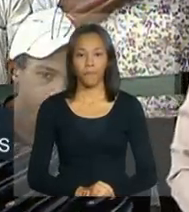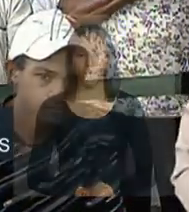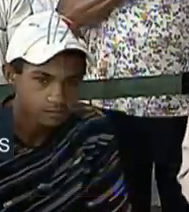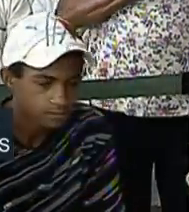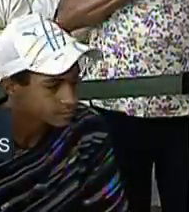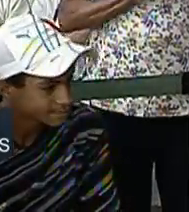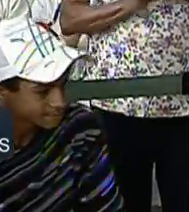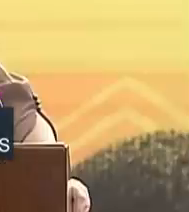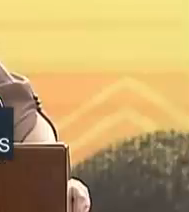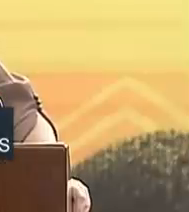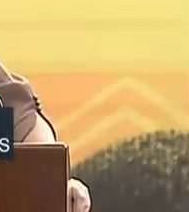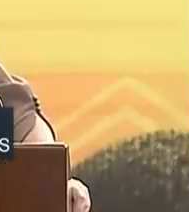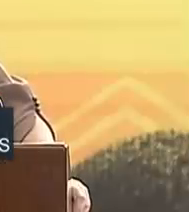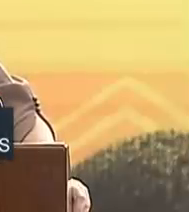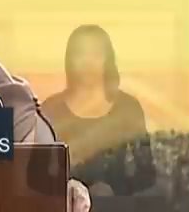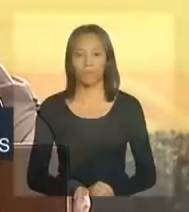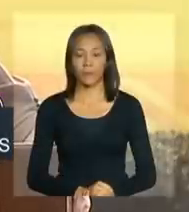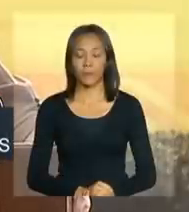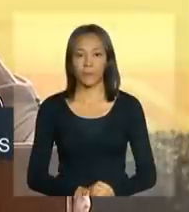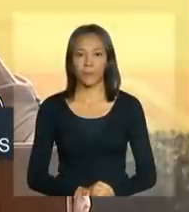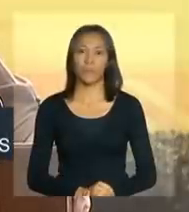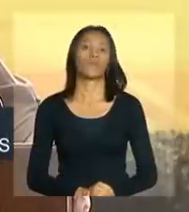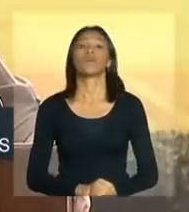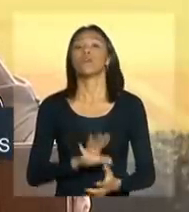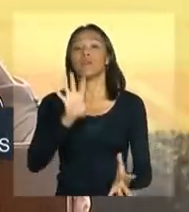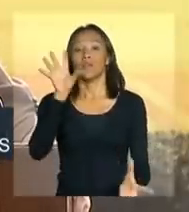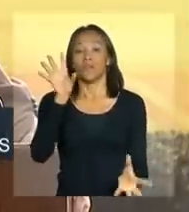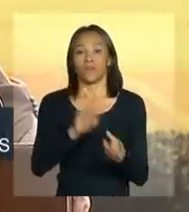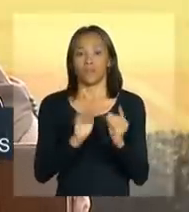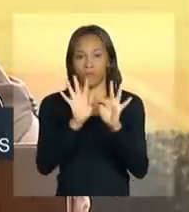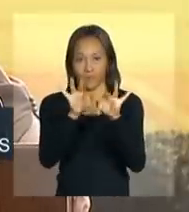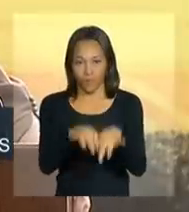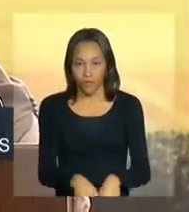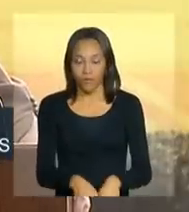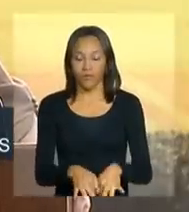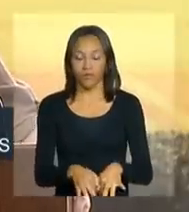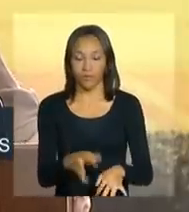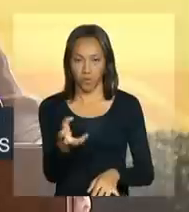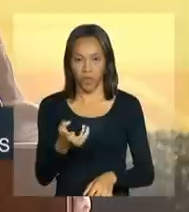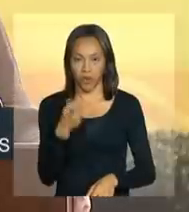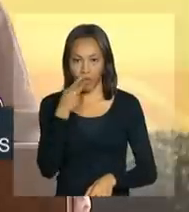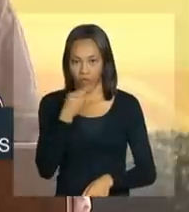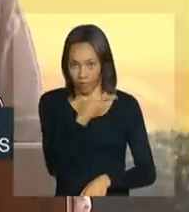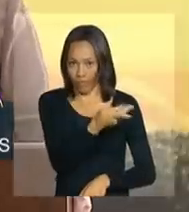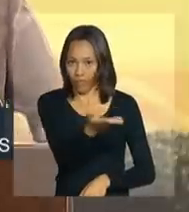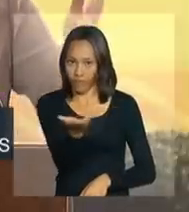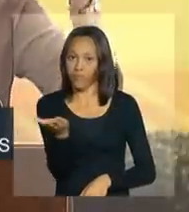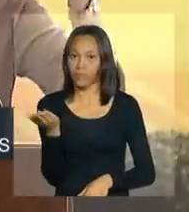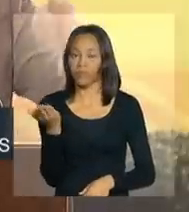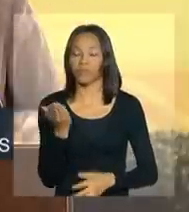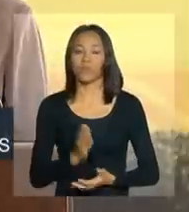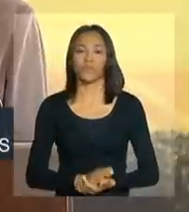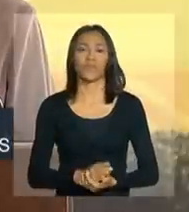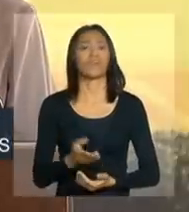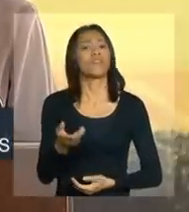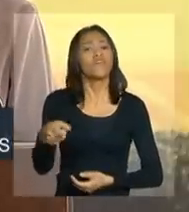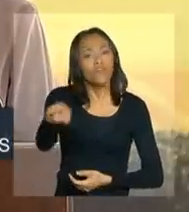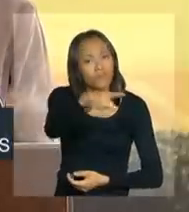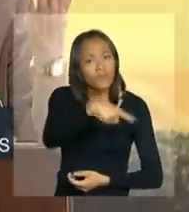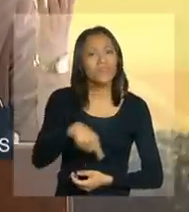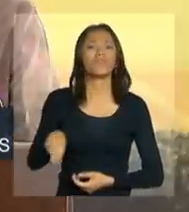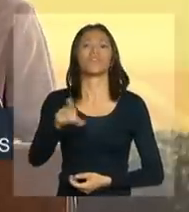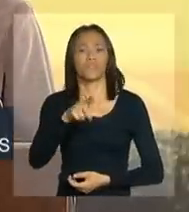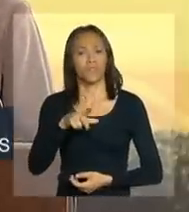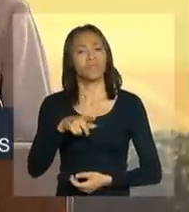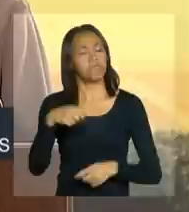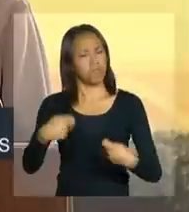somos Finalmente eu quero dizer para vocês que vocês tiveram e